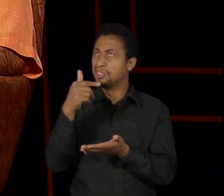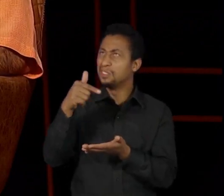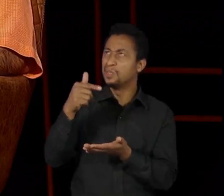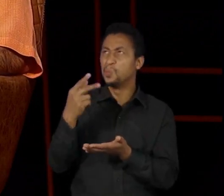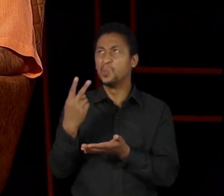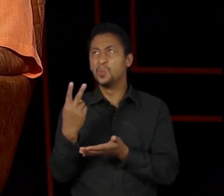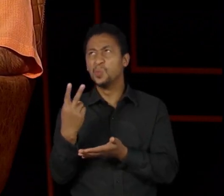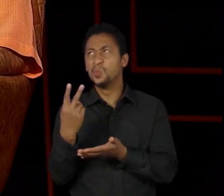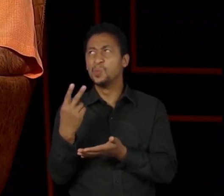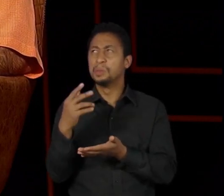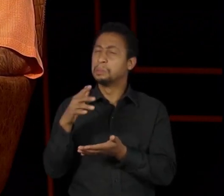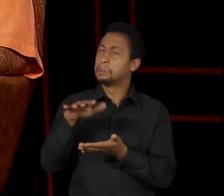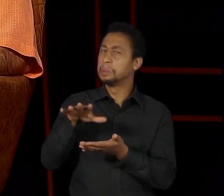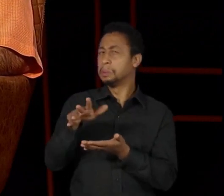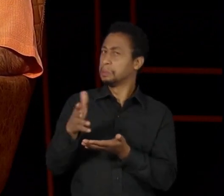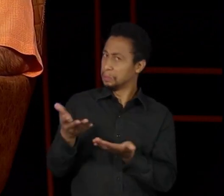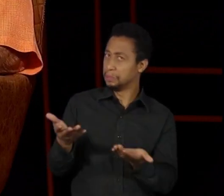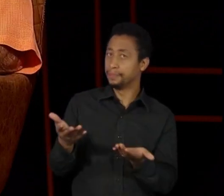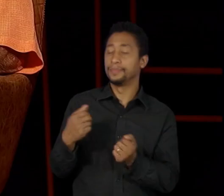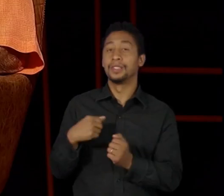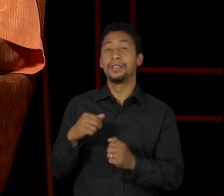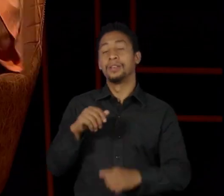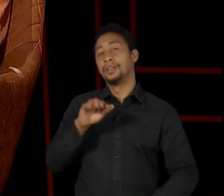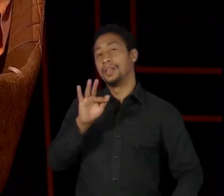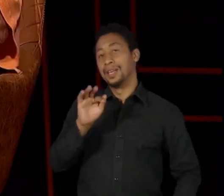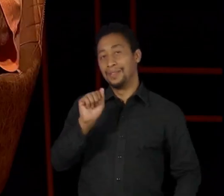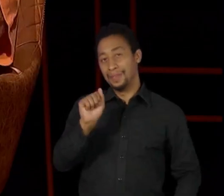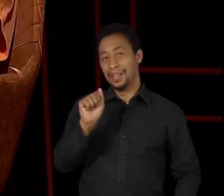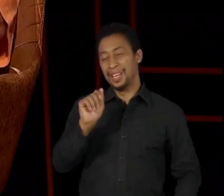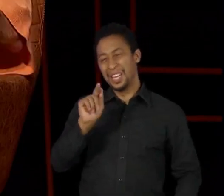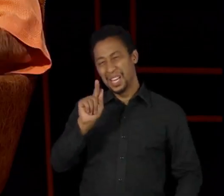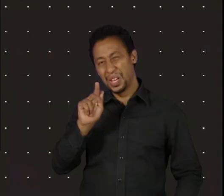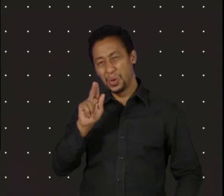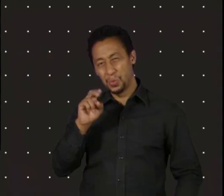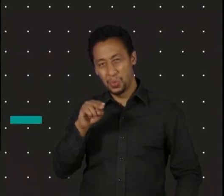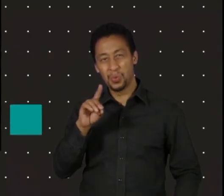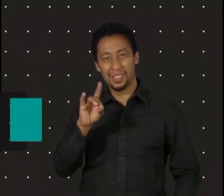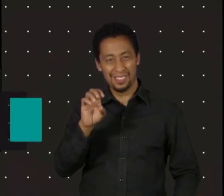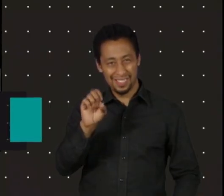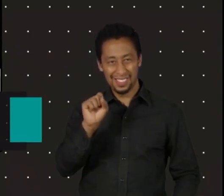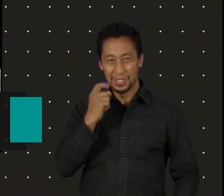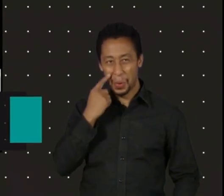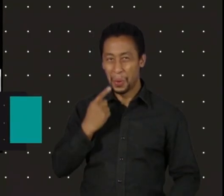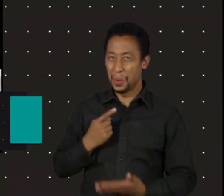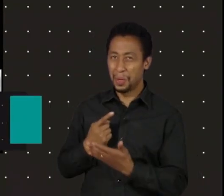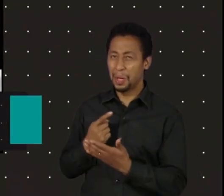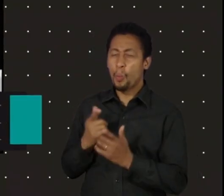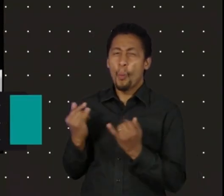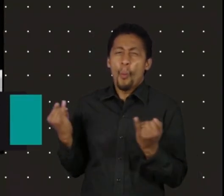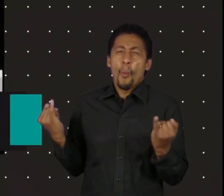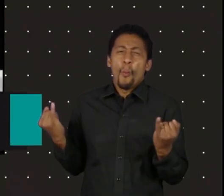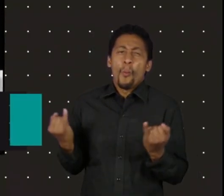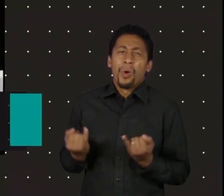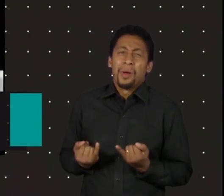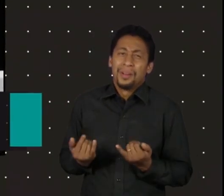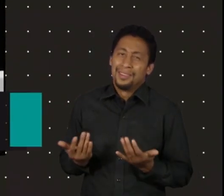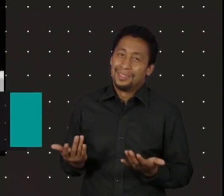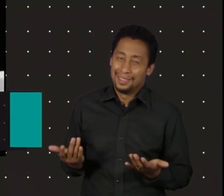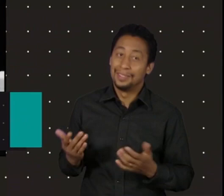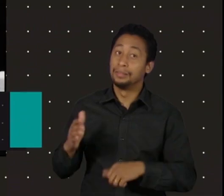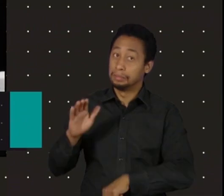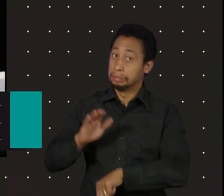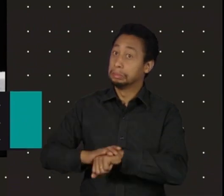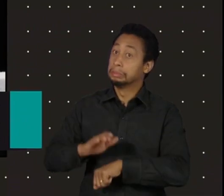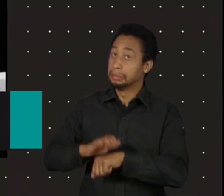72. Tinha o Fagundes era magrinho, era assim, tinha magrinho que nem você. O Fagundes fazia lindamente